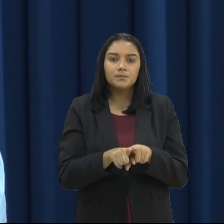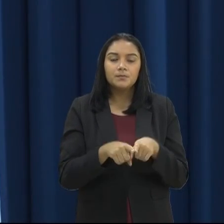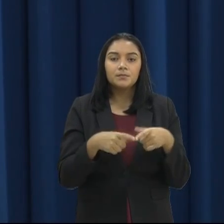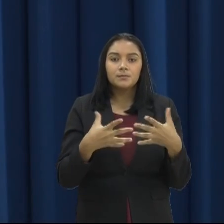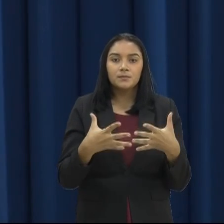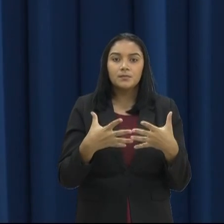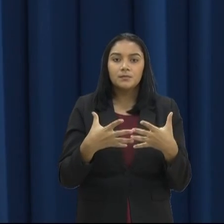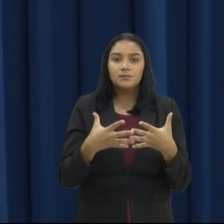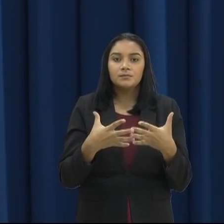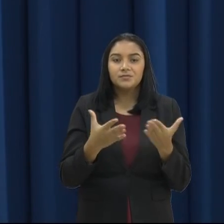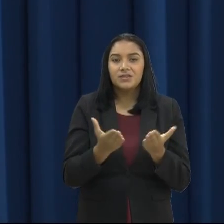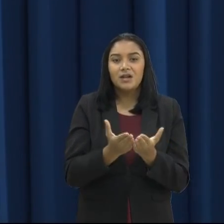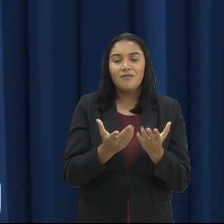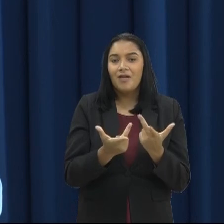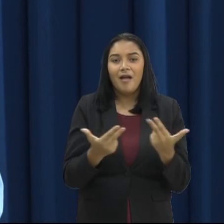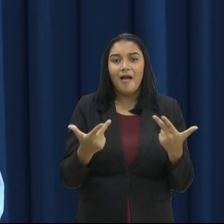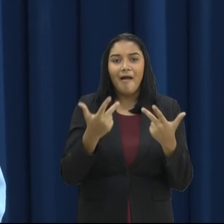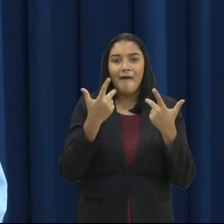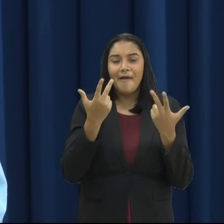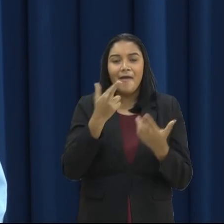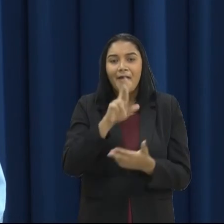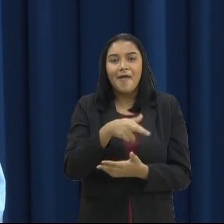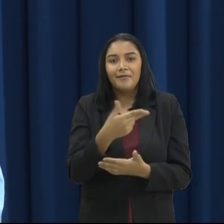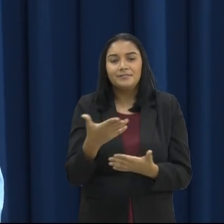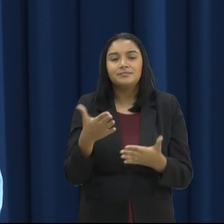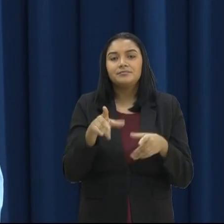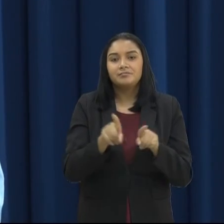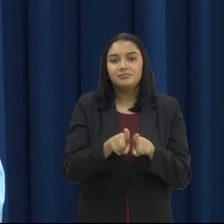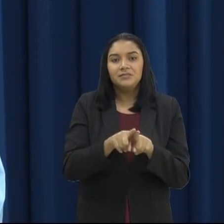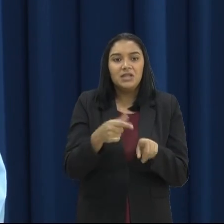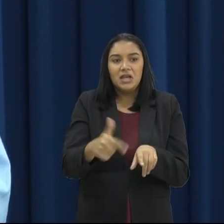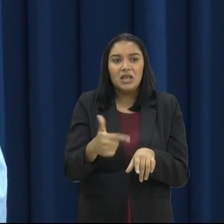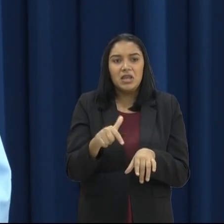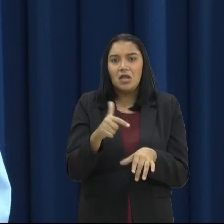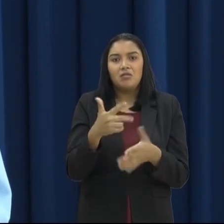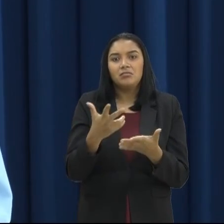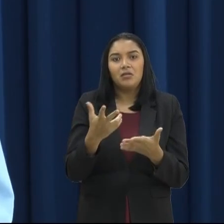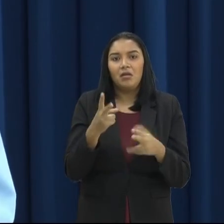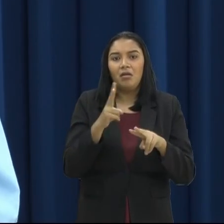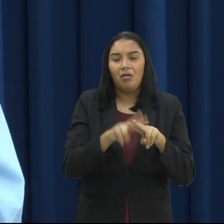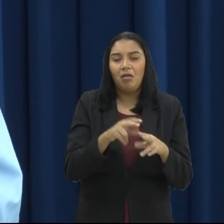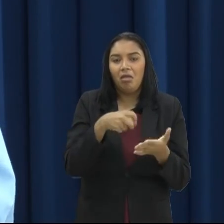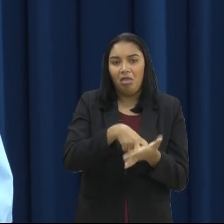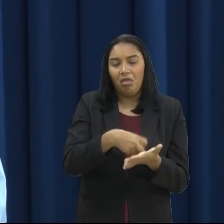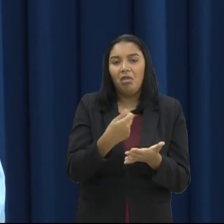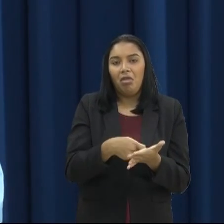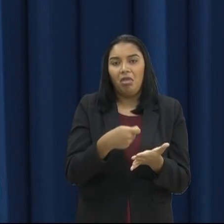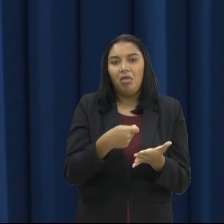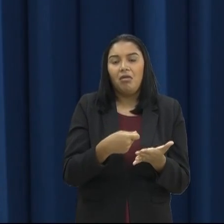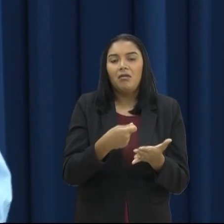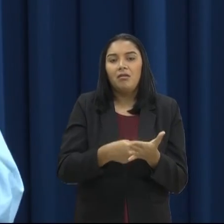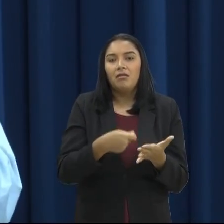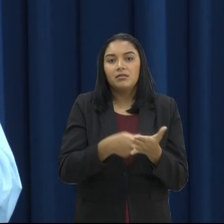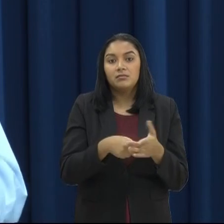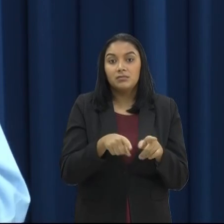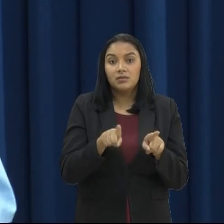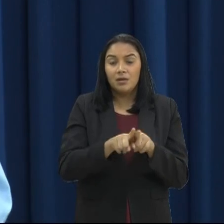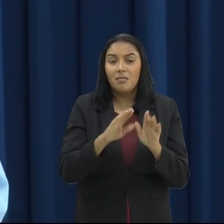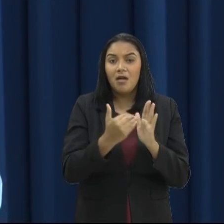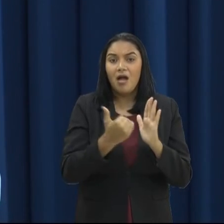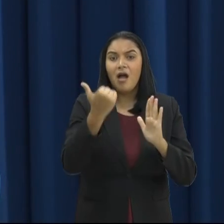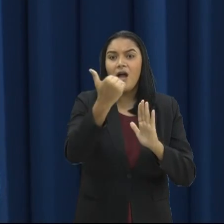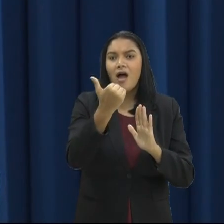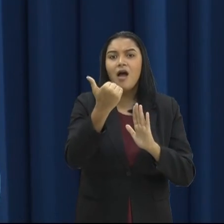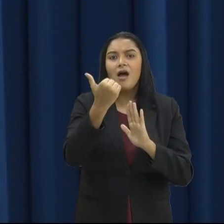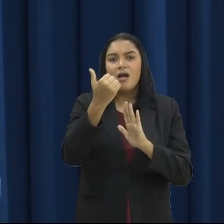da crença dos agressores de que não haverá punição. Mas eu acho que, além da violência contra a mulher, que é o objeto